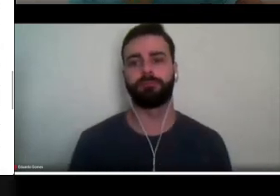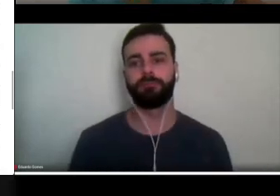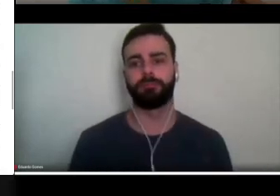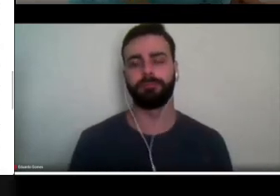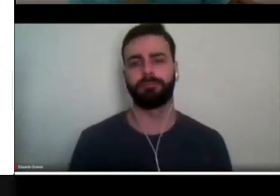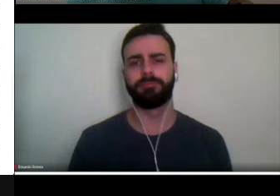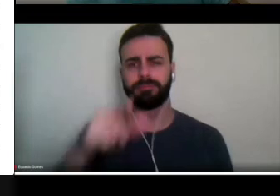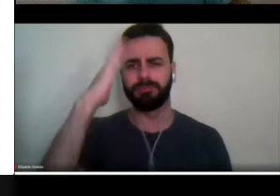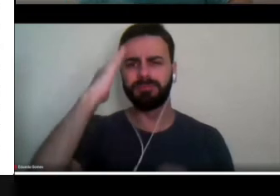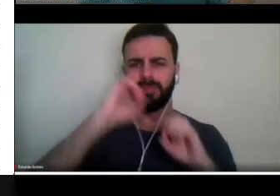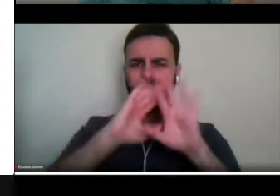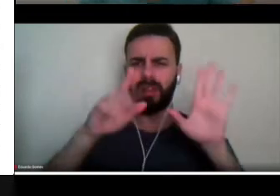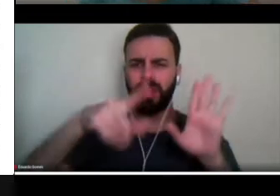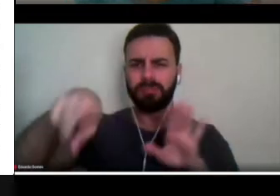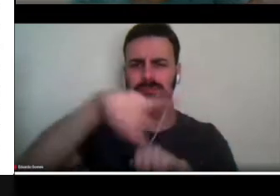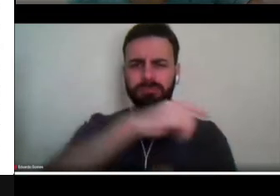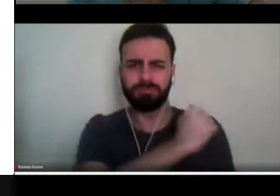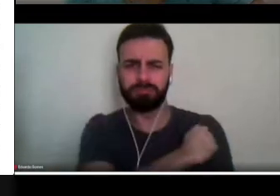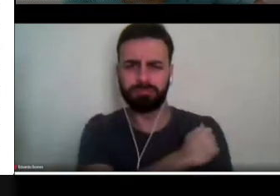E minha letra é horrível.